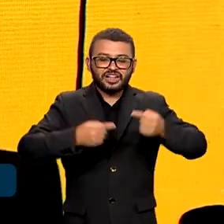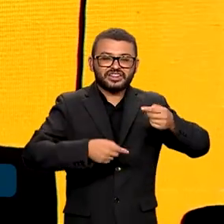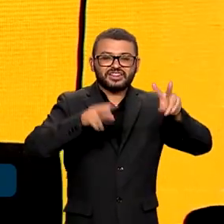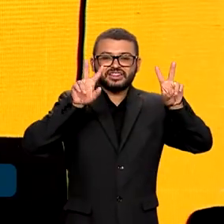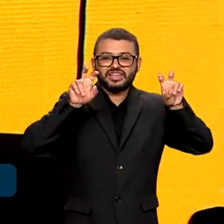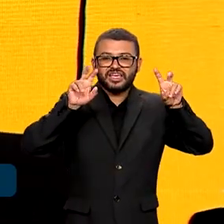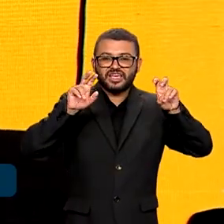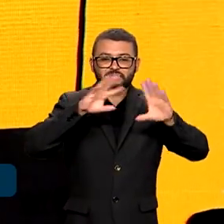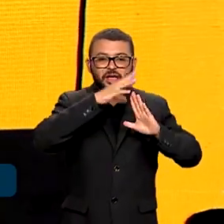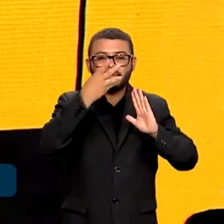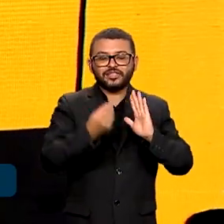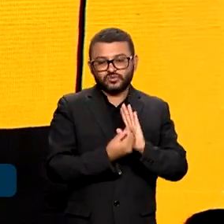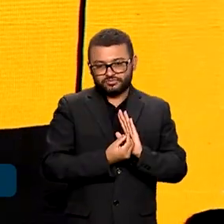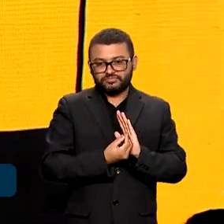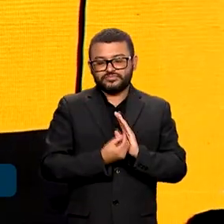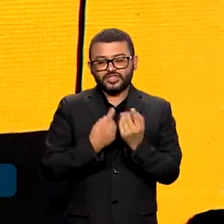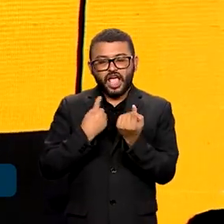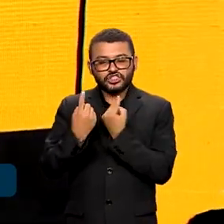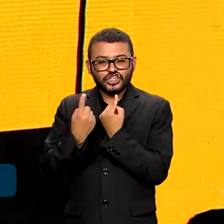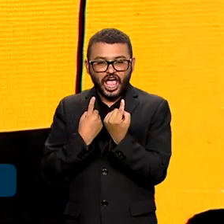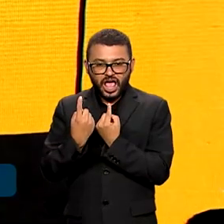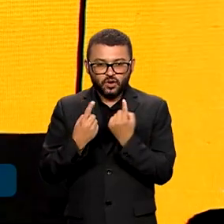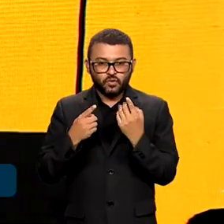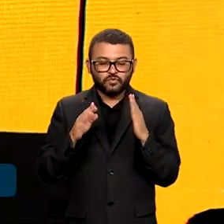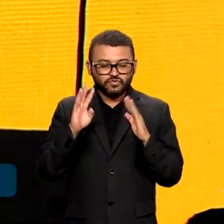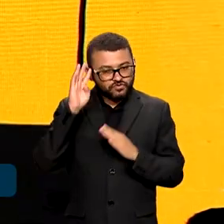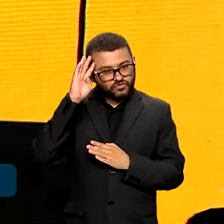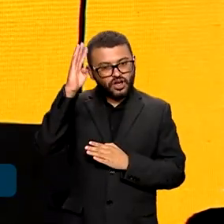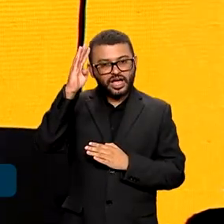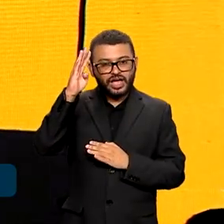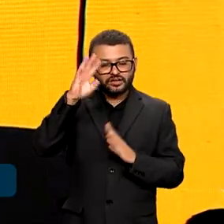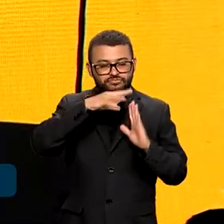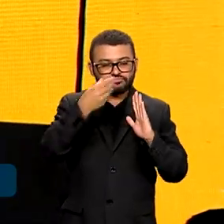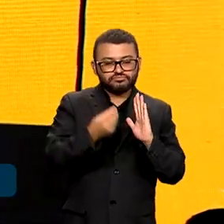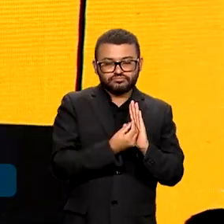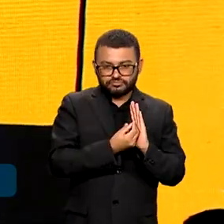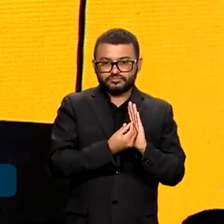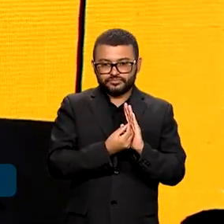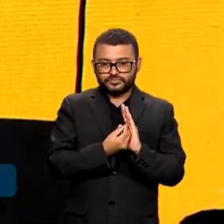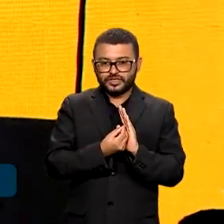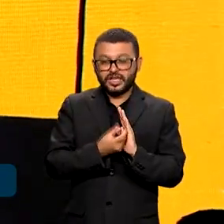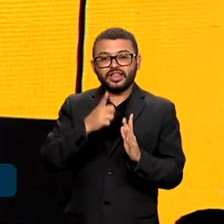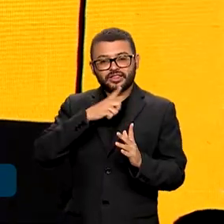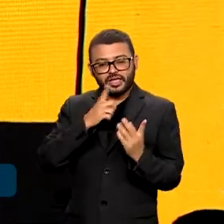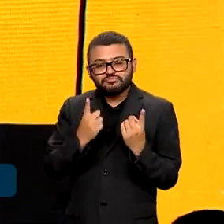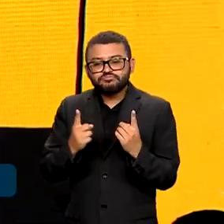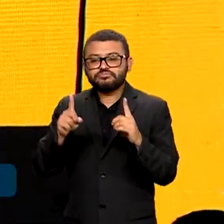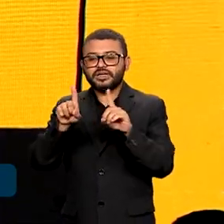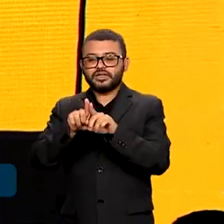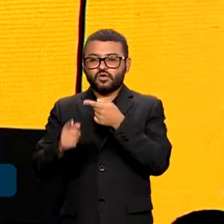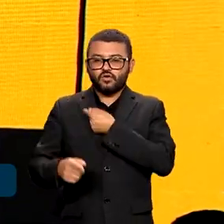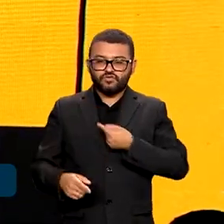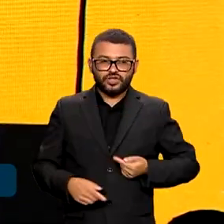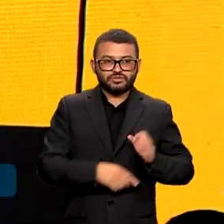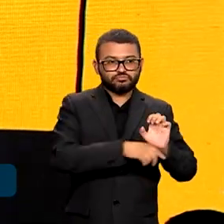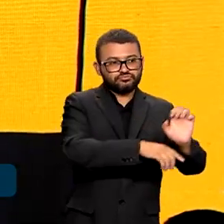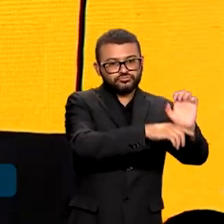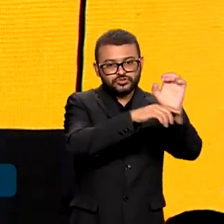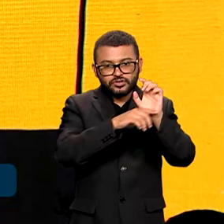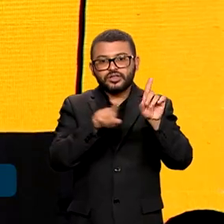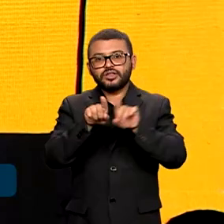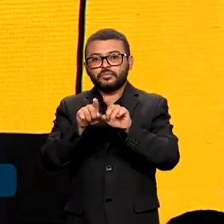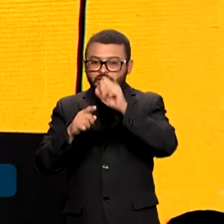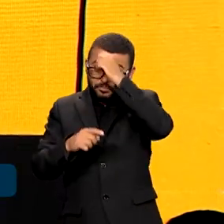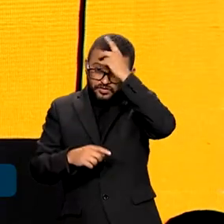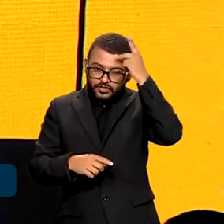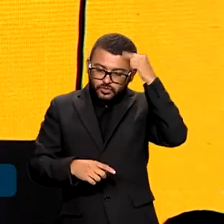Amazônica. Os diálogos amazônicos, numa parceria com o governo do estado e com a